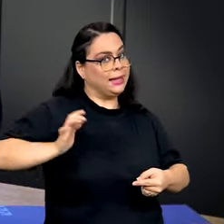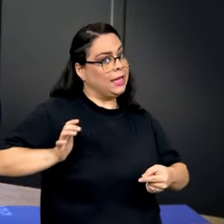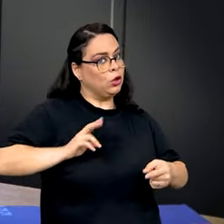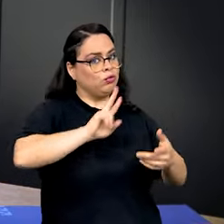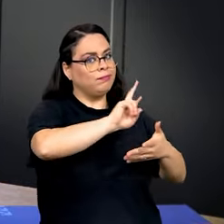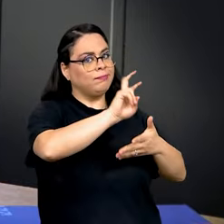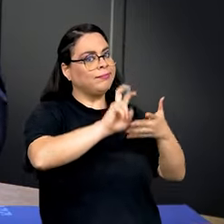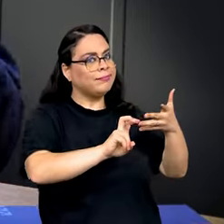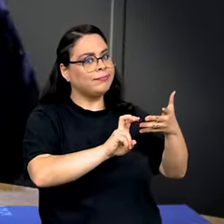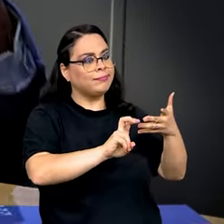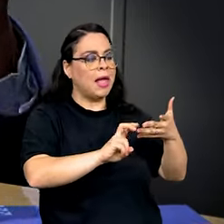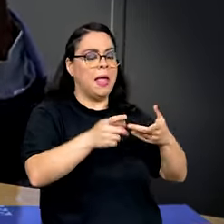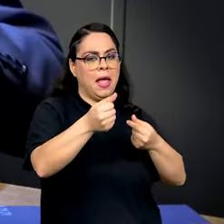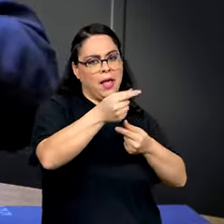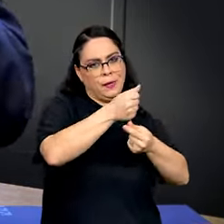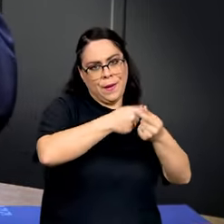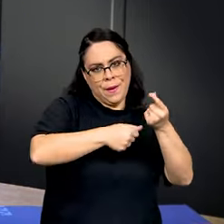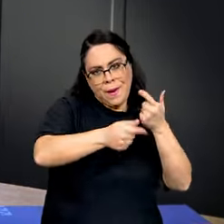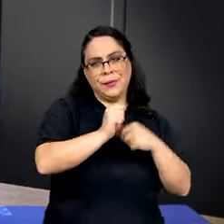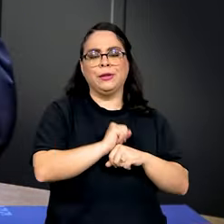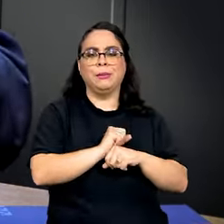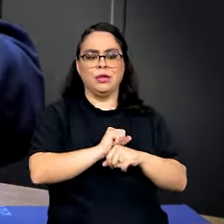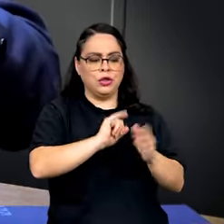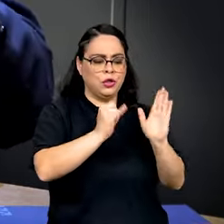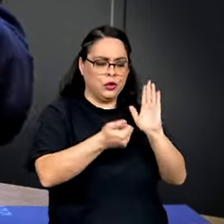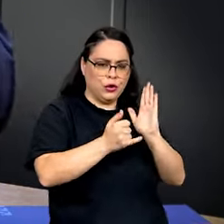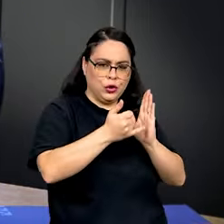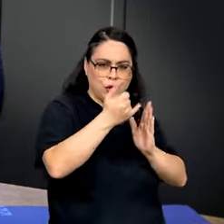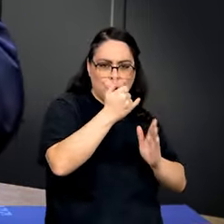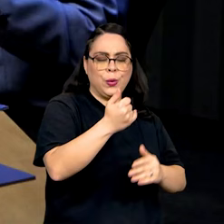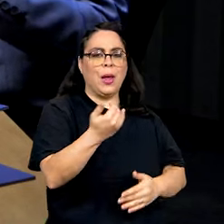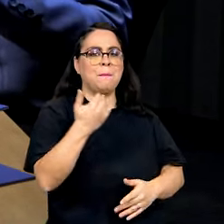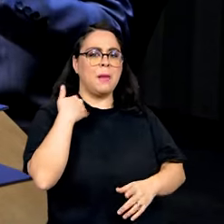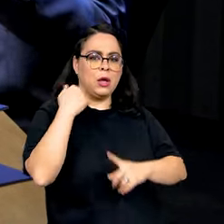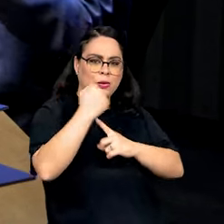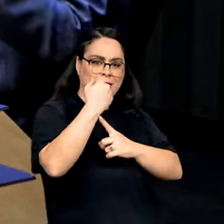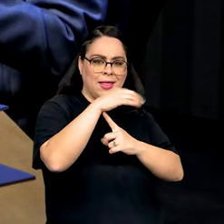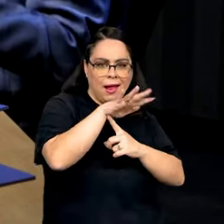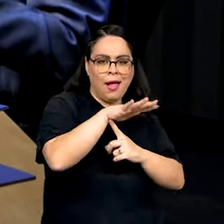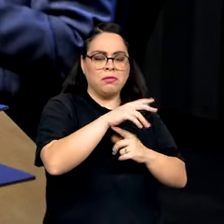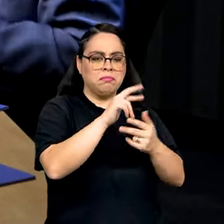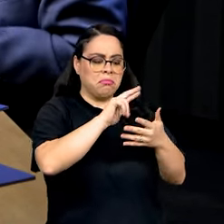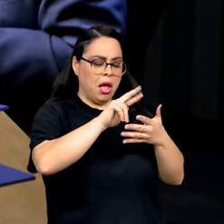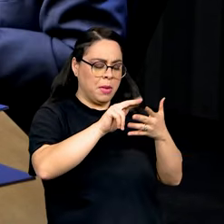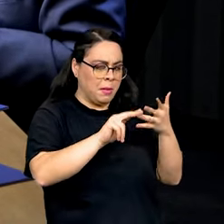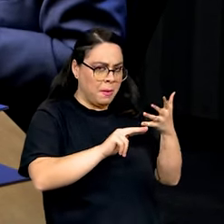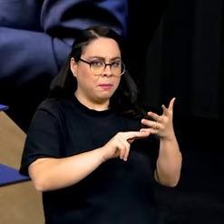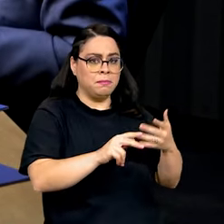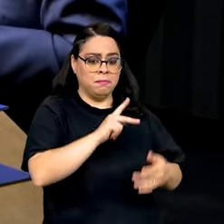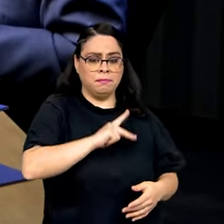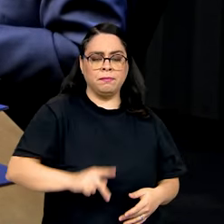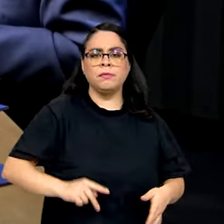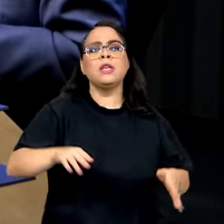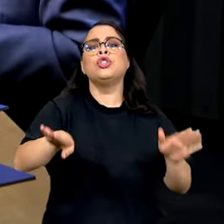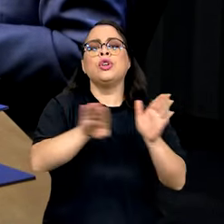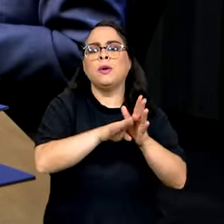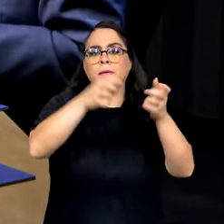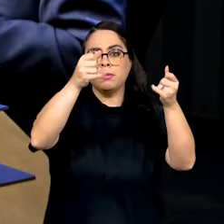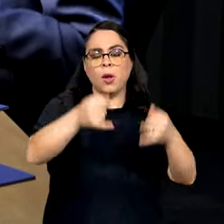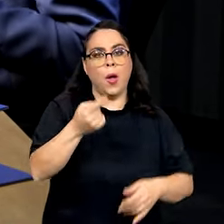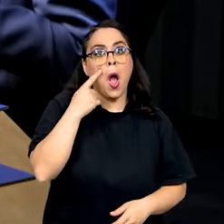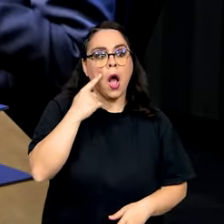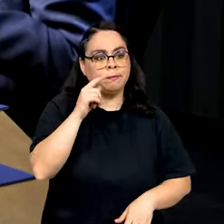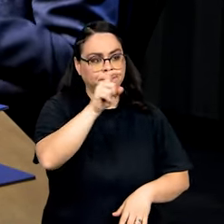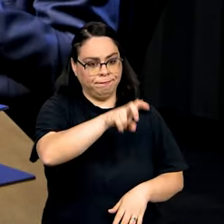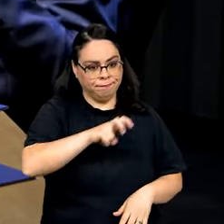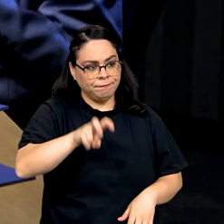ricos então tratava de economia de juros Banco Central enfim e ele chega e diz